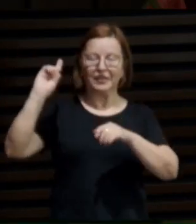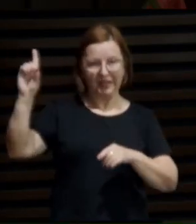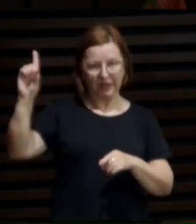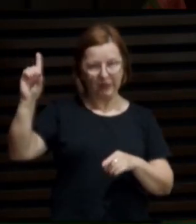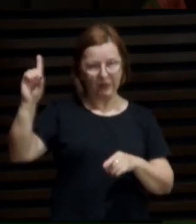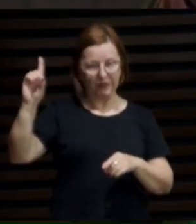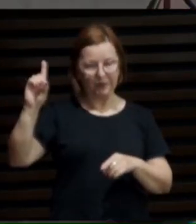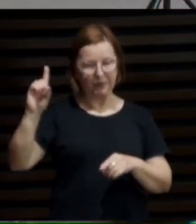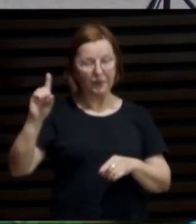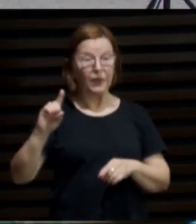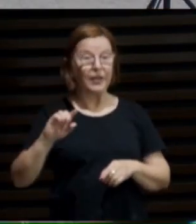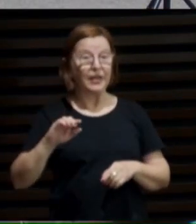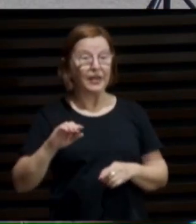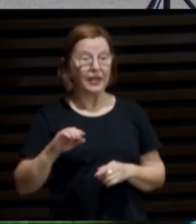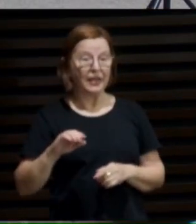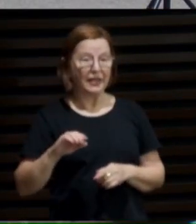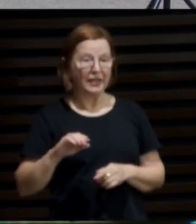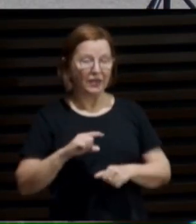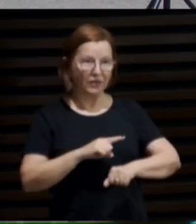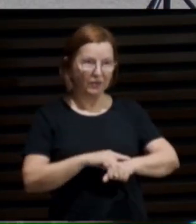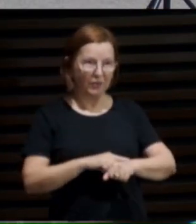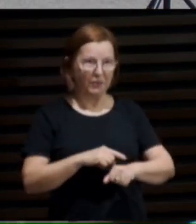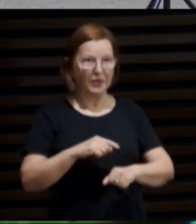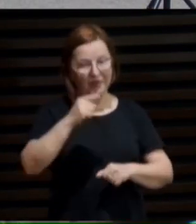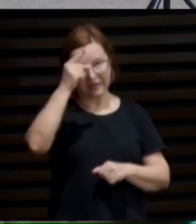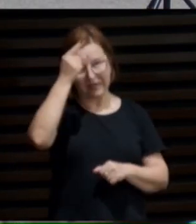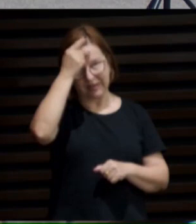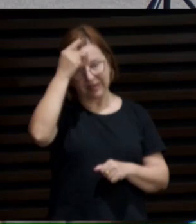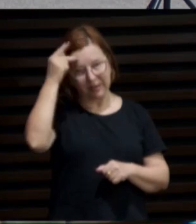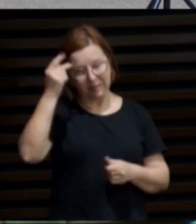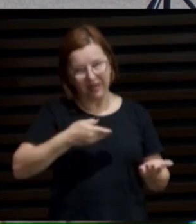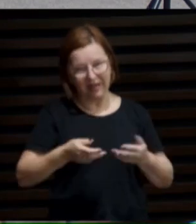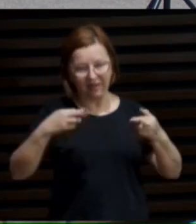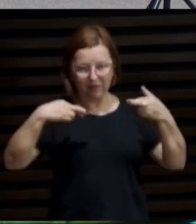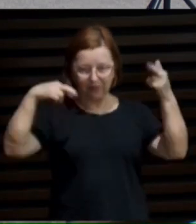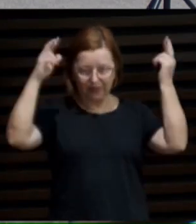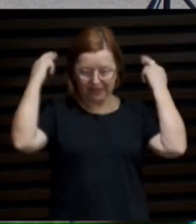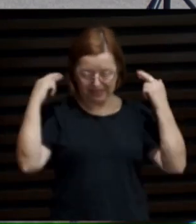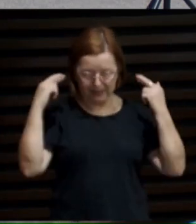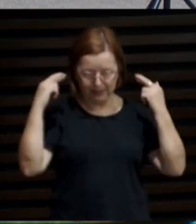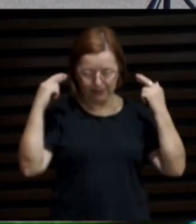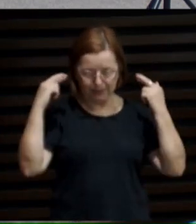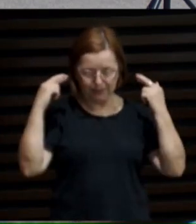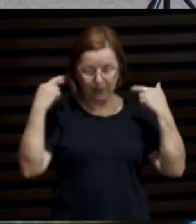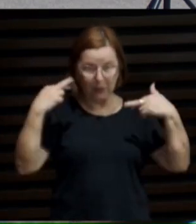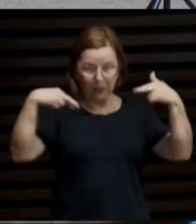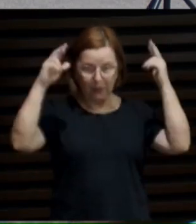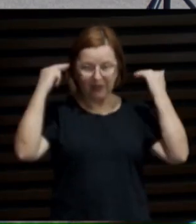alguém levava um cordeiro, aquele animal, ele tanto simbolizava a própria